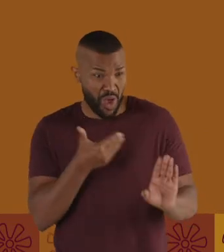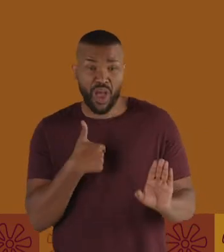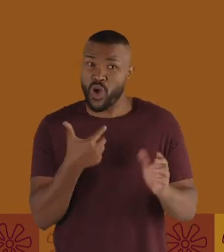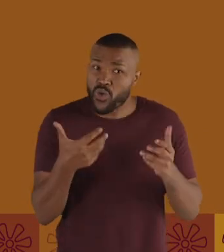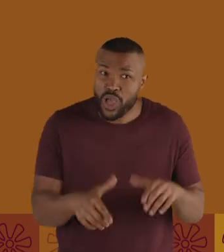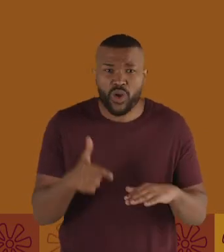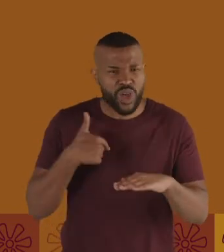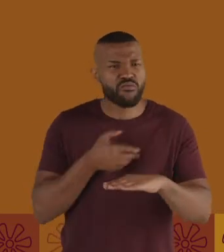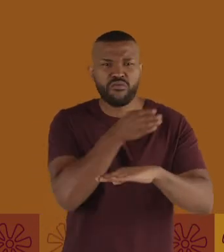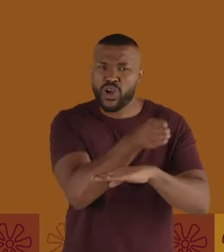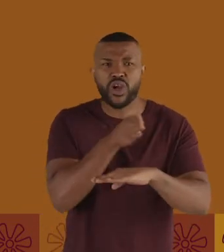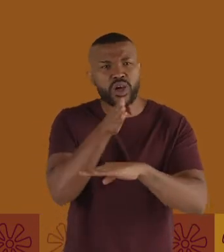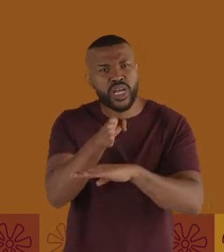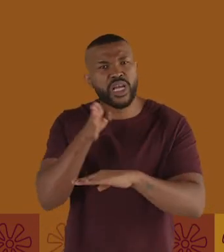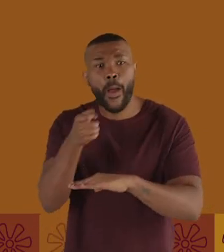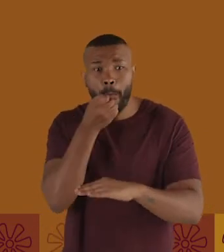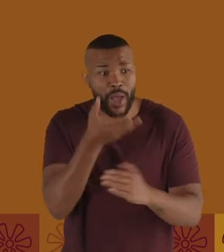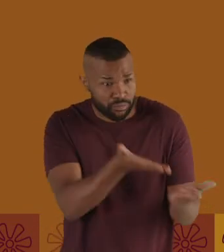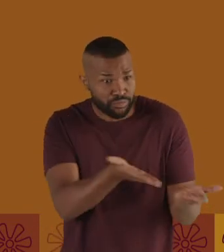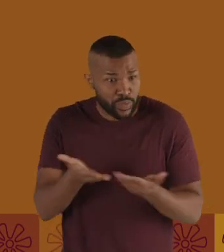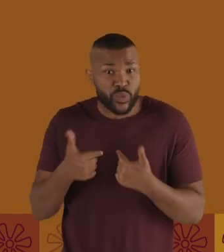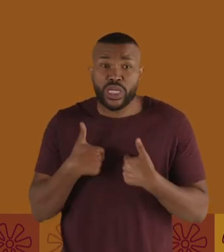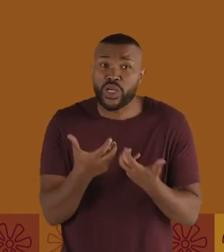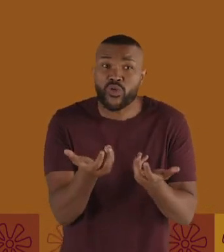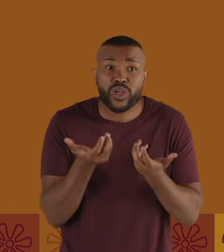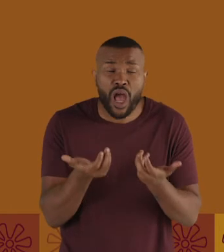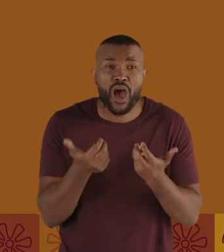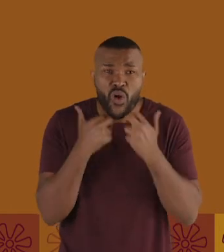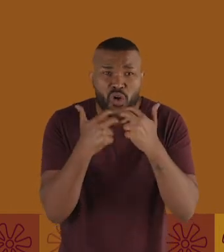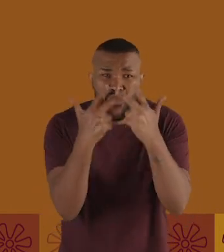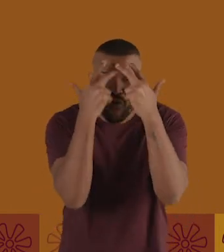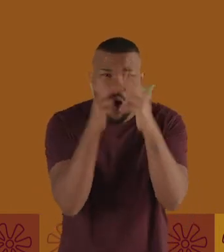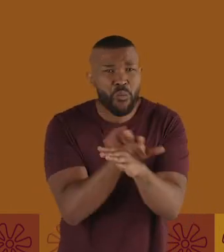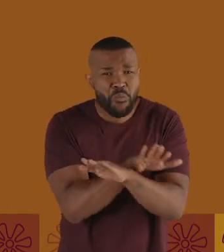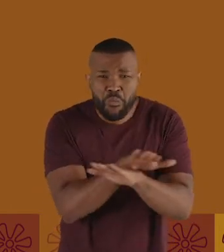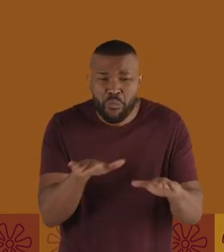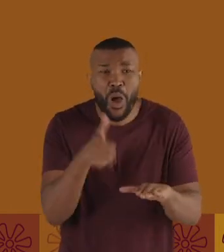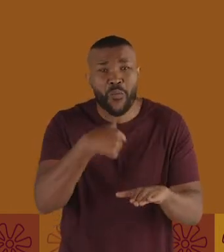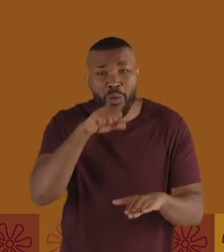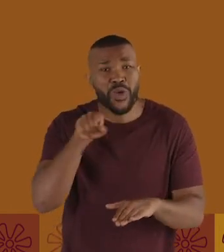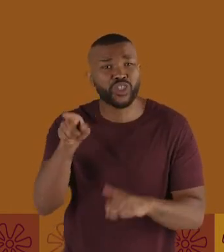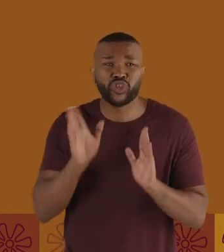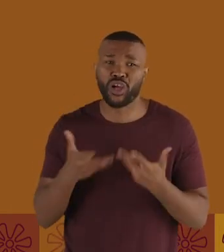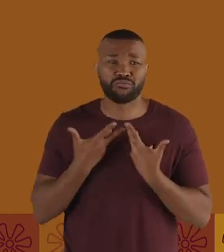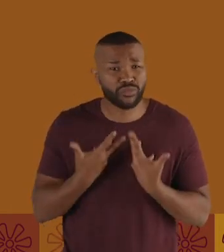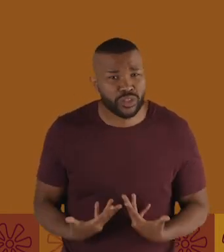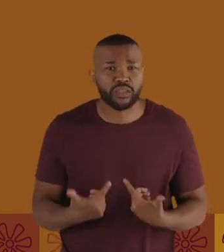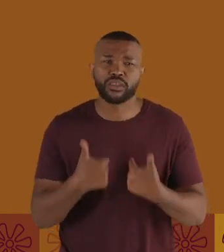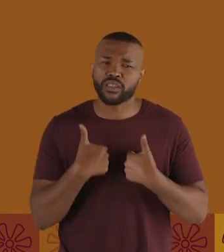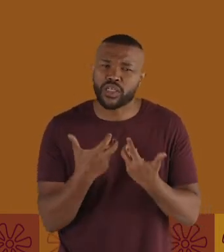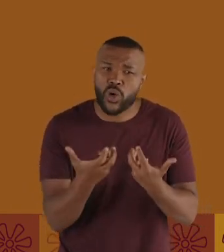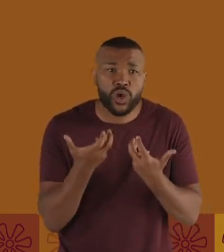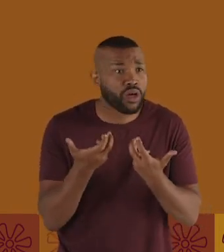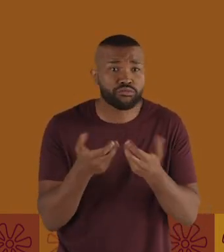marginal. Quero entrar em toda parte, quero ser bem recebido. Basta de humilhações, minha alma já está cansada. Eu quero